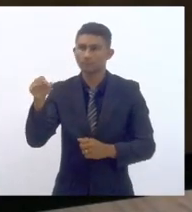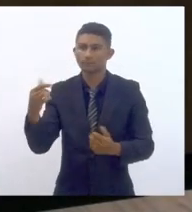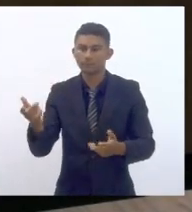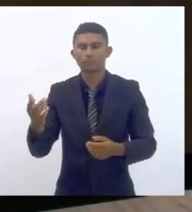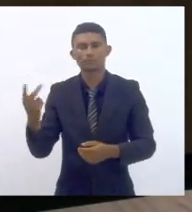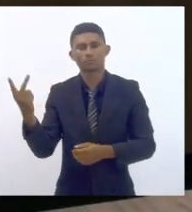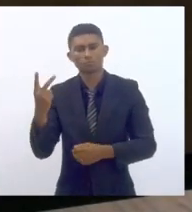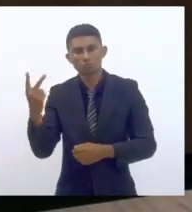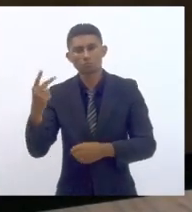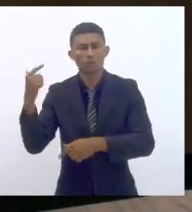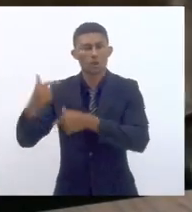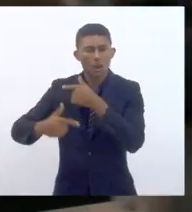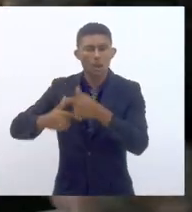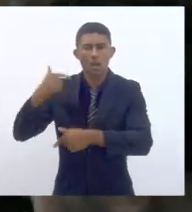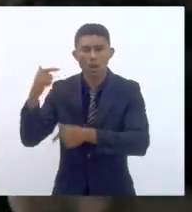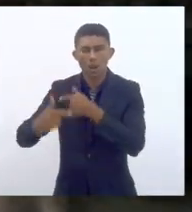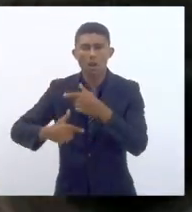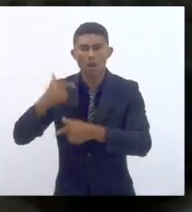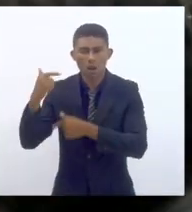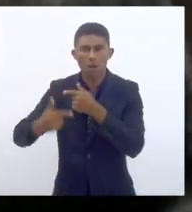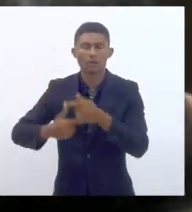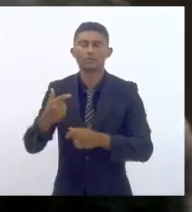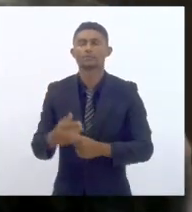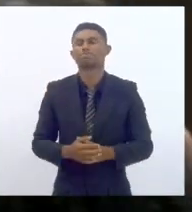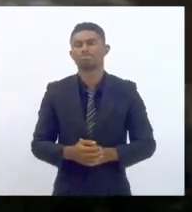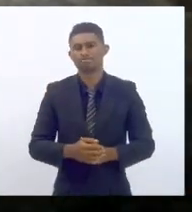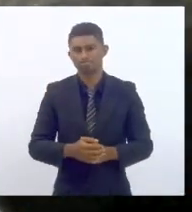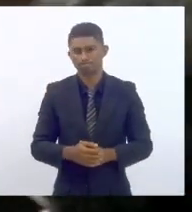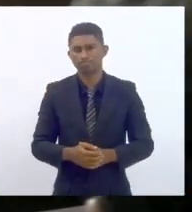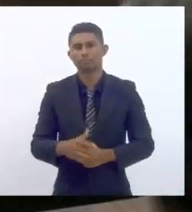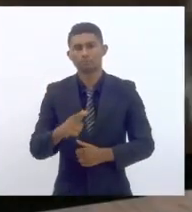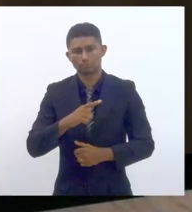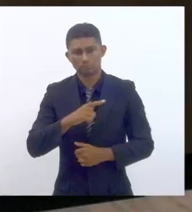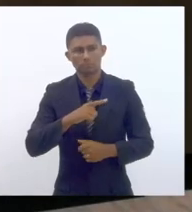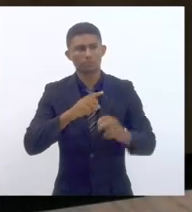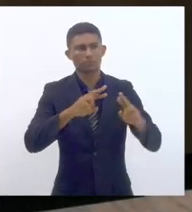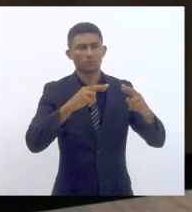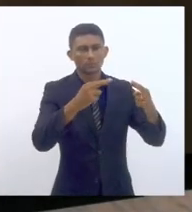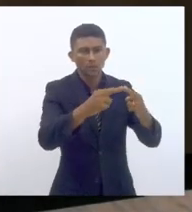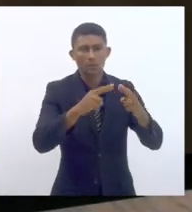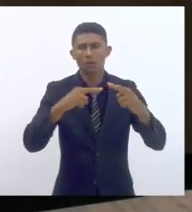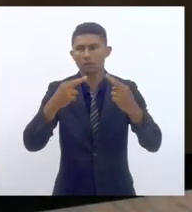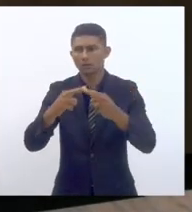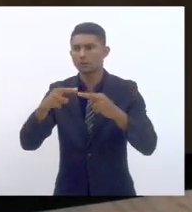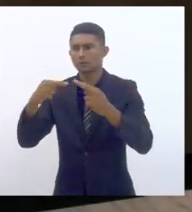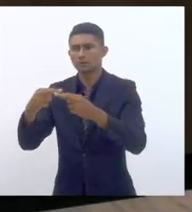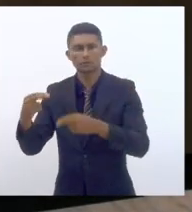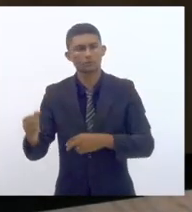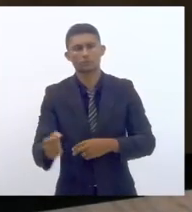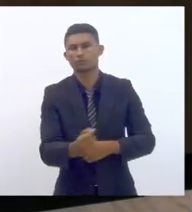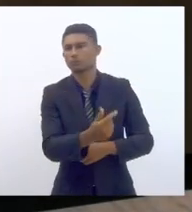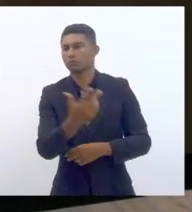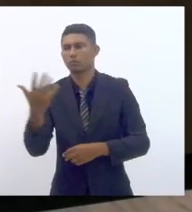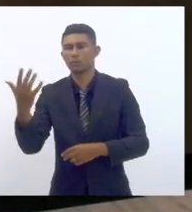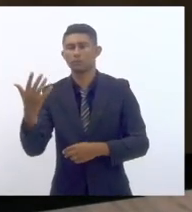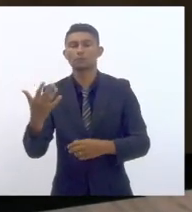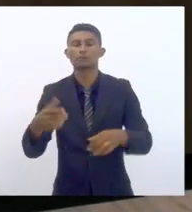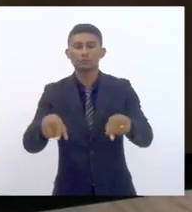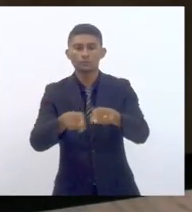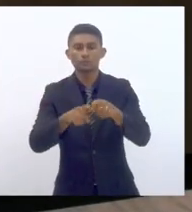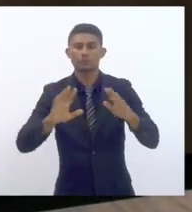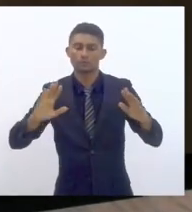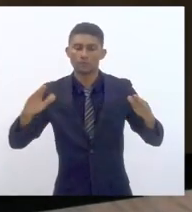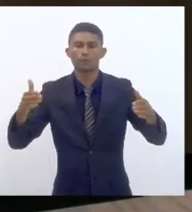fomos trabalhando, Tutuca e eu, numa rodada enorme, intensa de audiências, de reuniões, com a participação também do Fórum